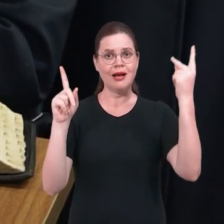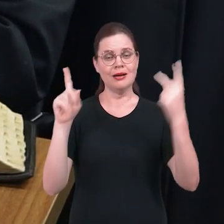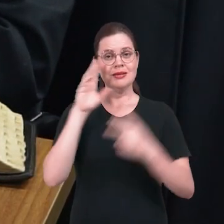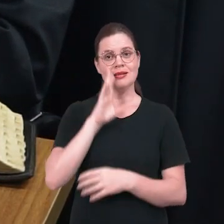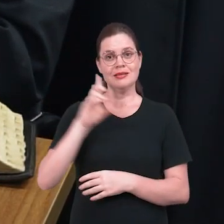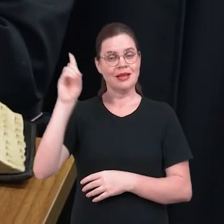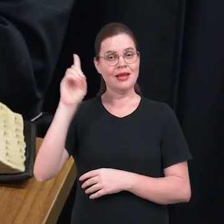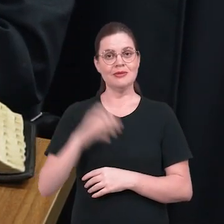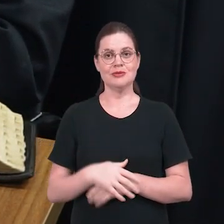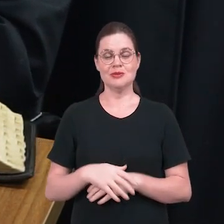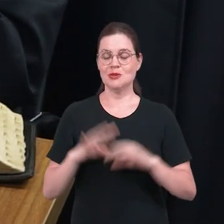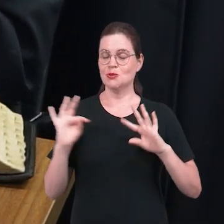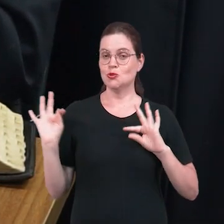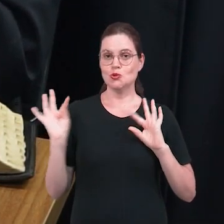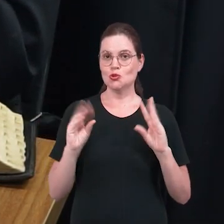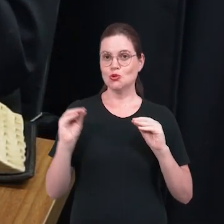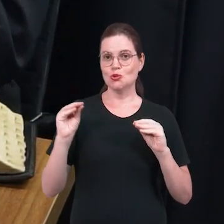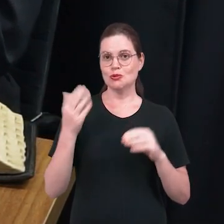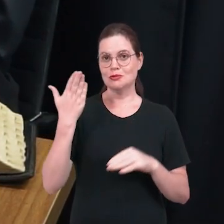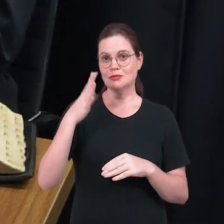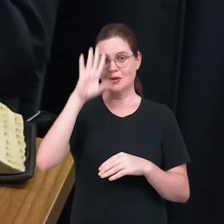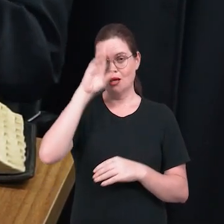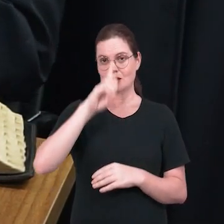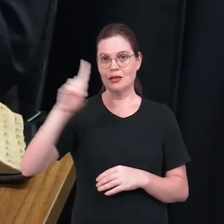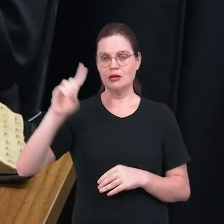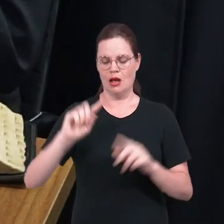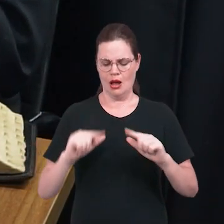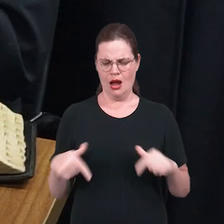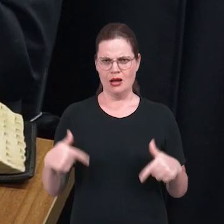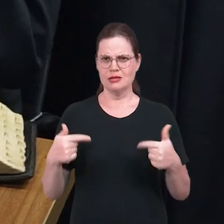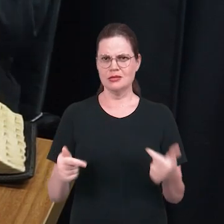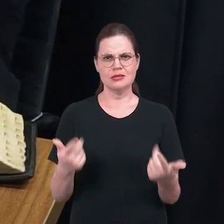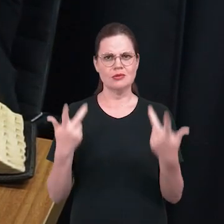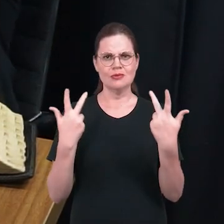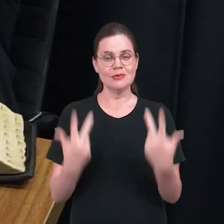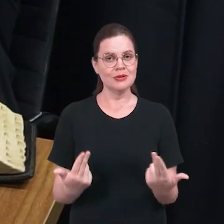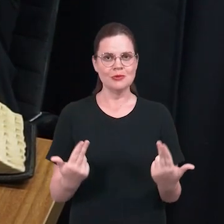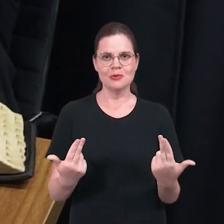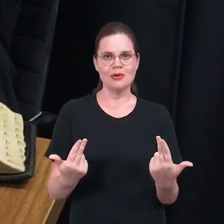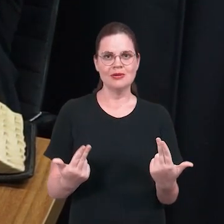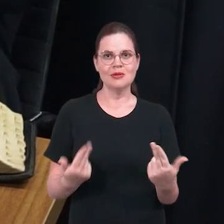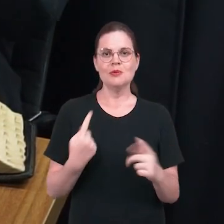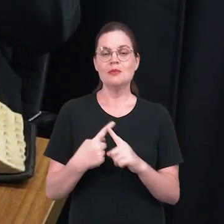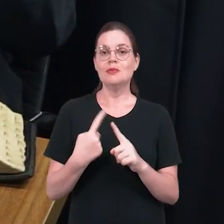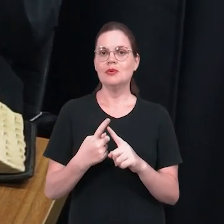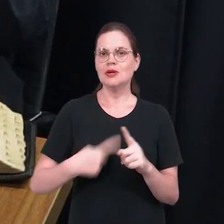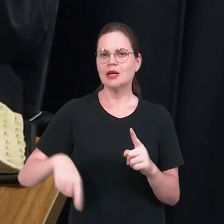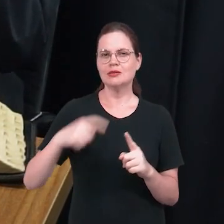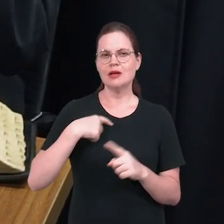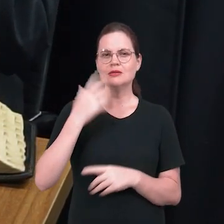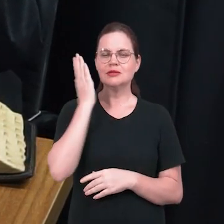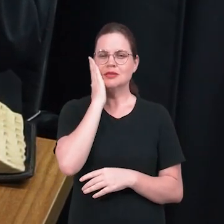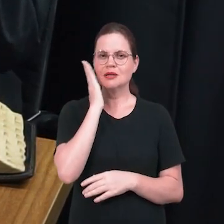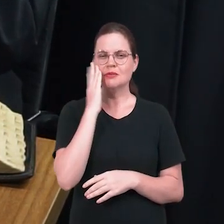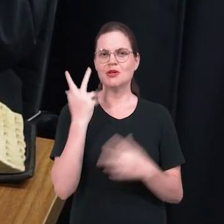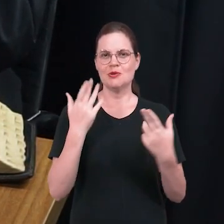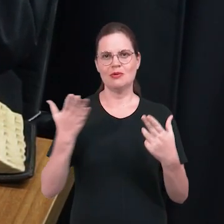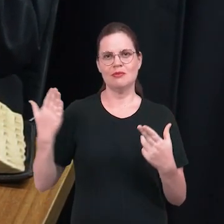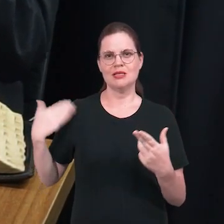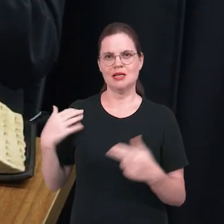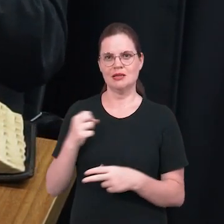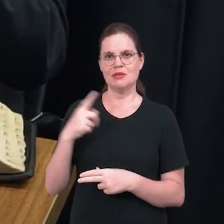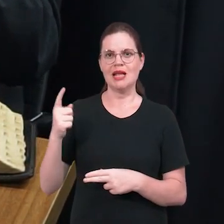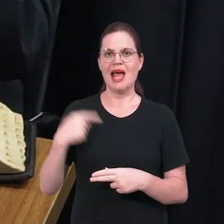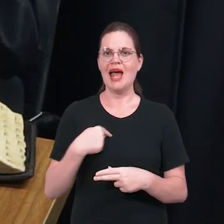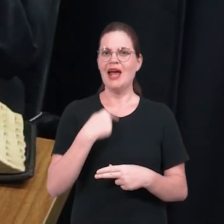trindade, eternidade é Deus. Então, a ação é o mesmo, né? Começou lá no início, mas continua o meu. É aquilo que nós falamos no passado, é